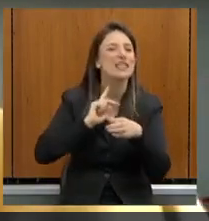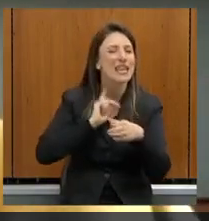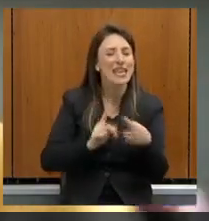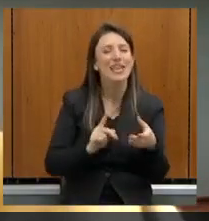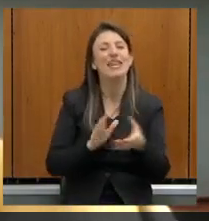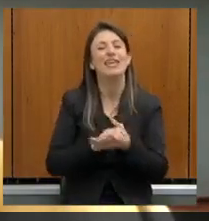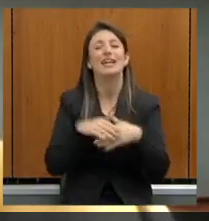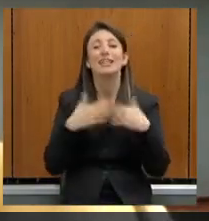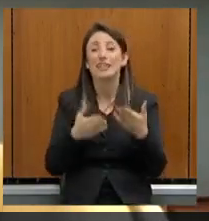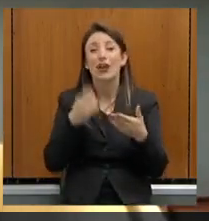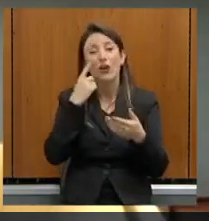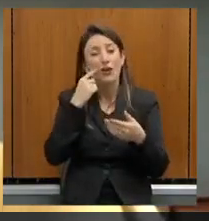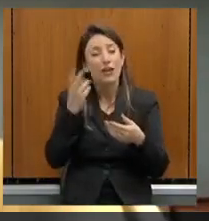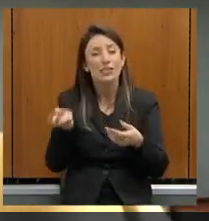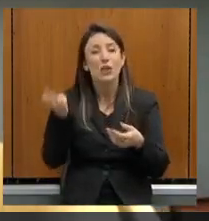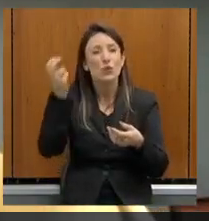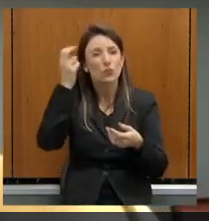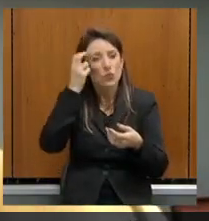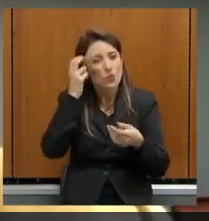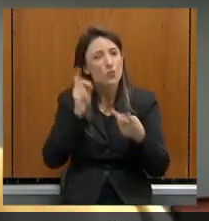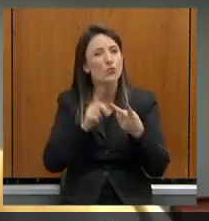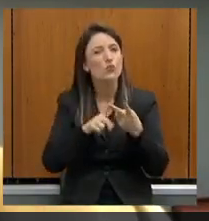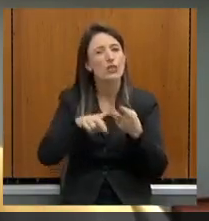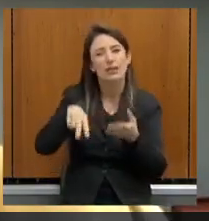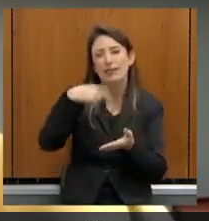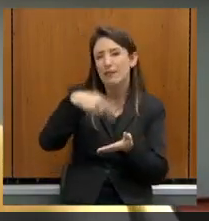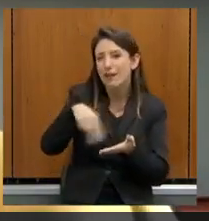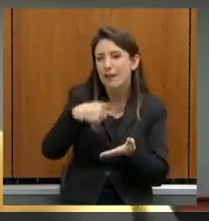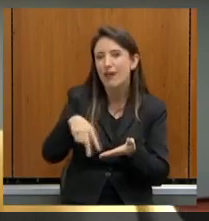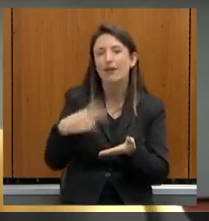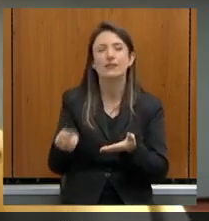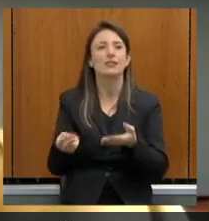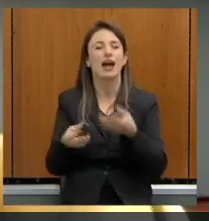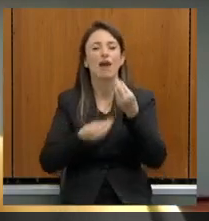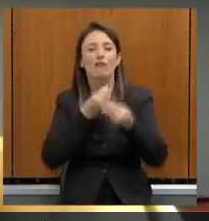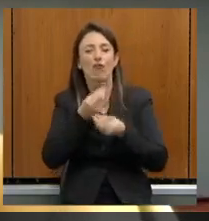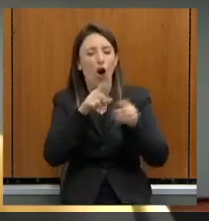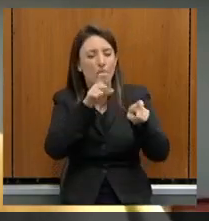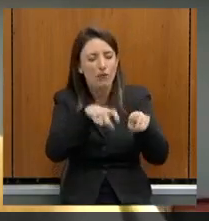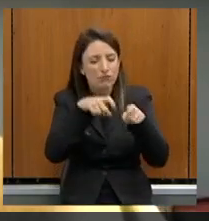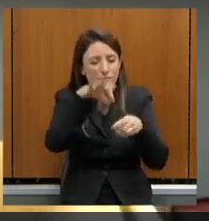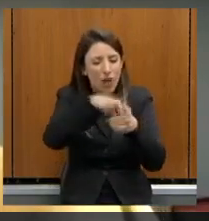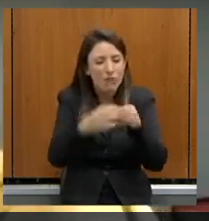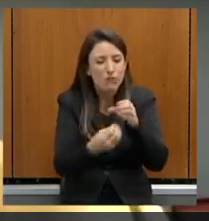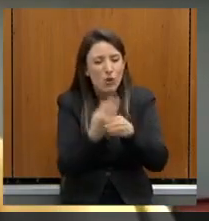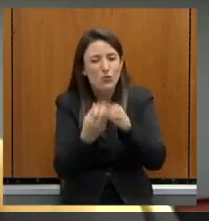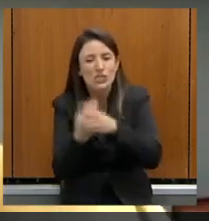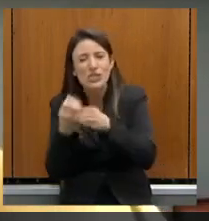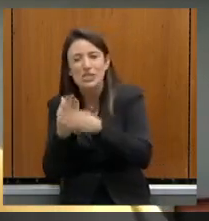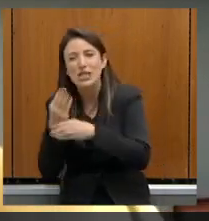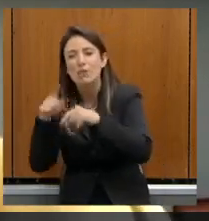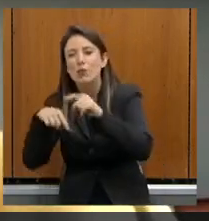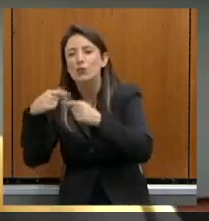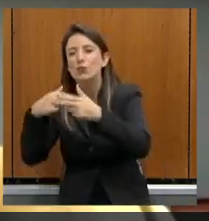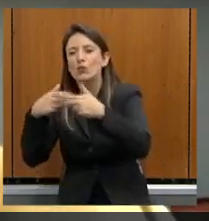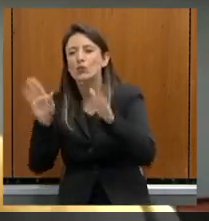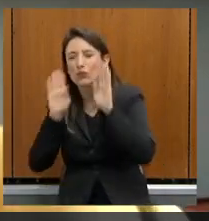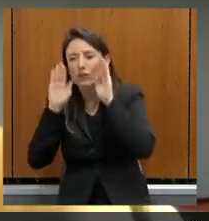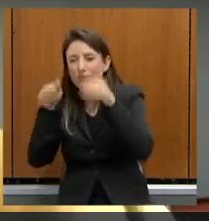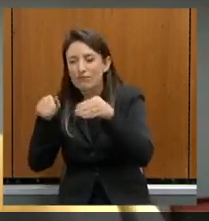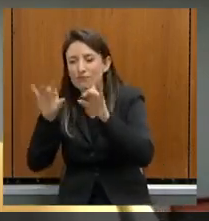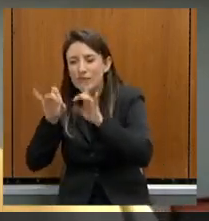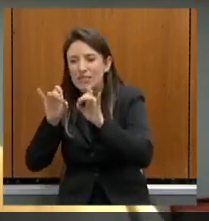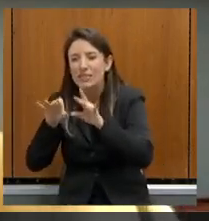Mas a cultura, as danças, o modo de produzir produtos tão específicos de cada região, o traço,